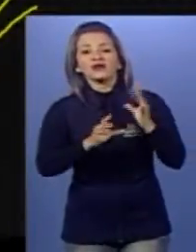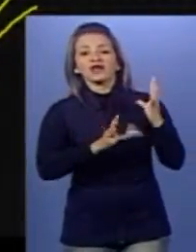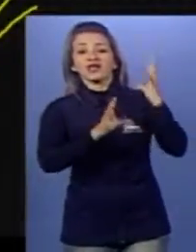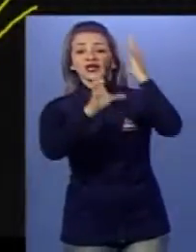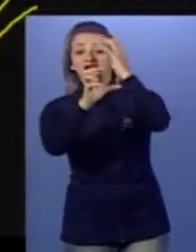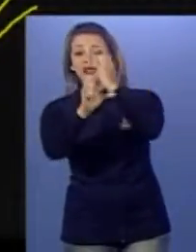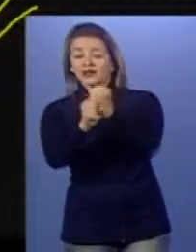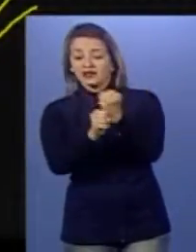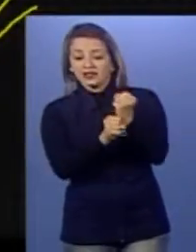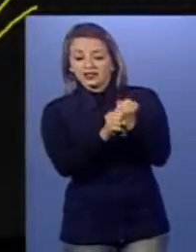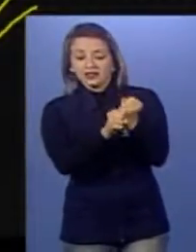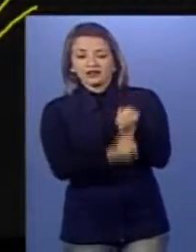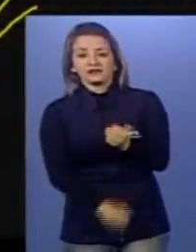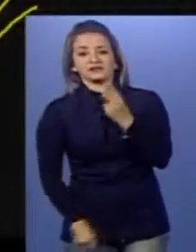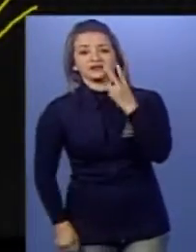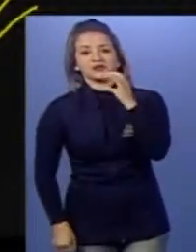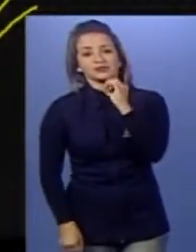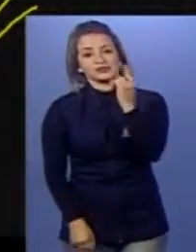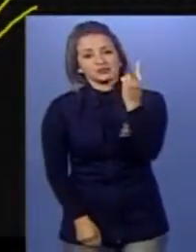2011